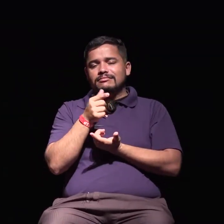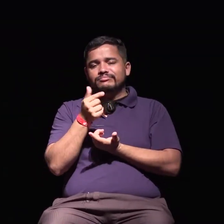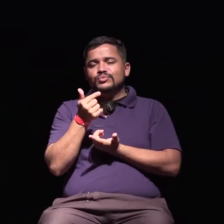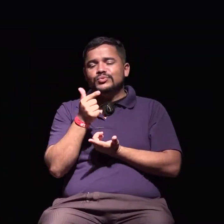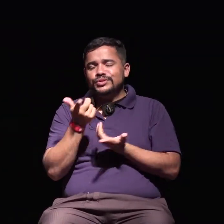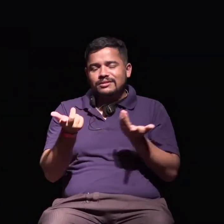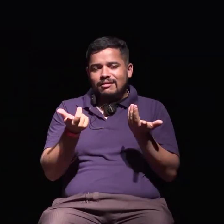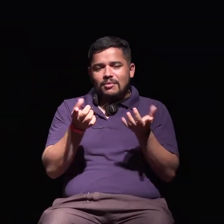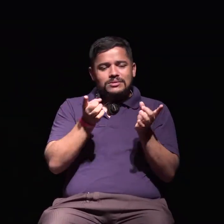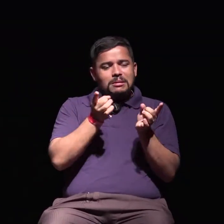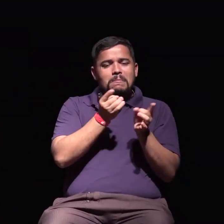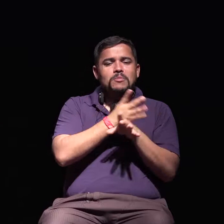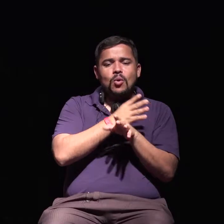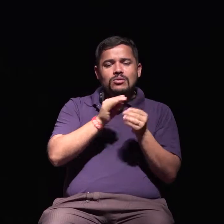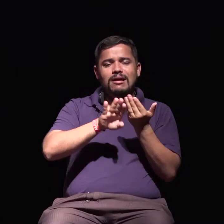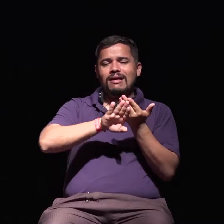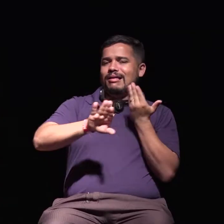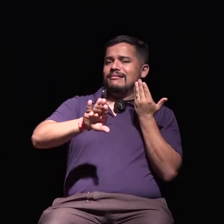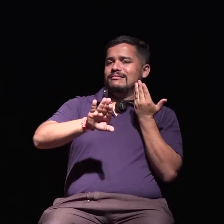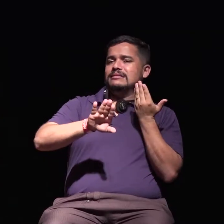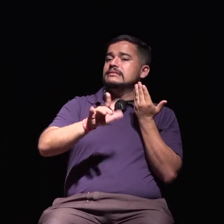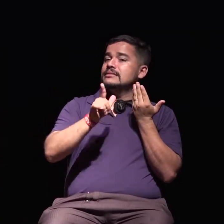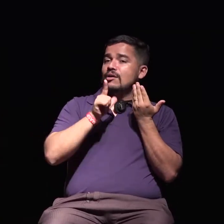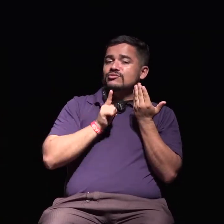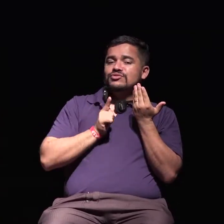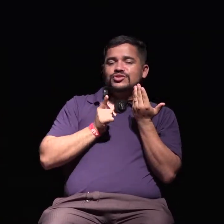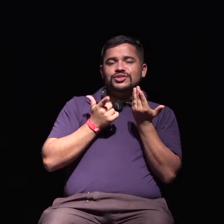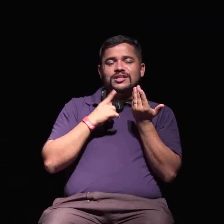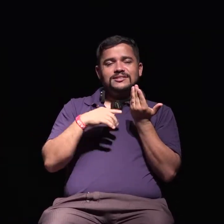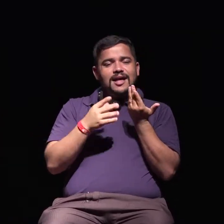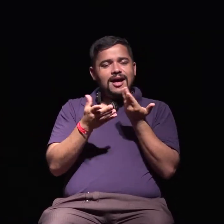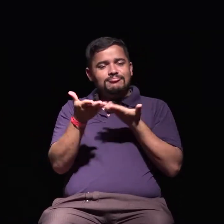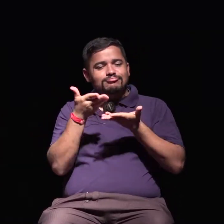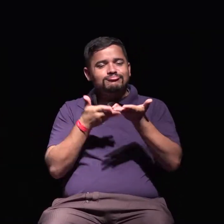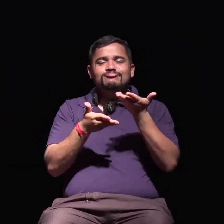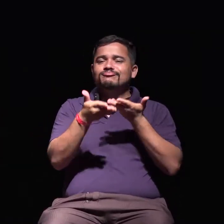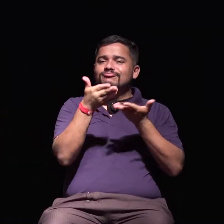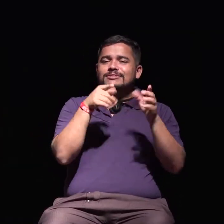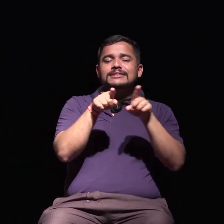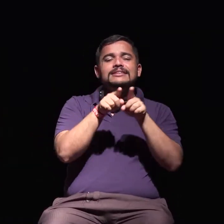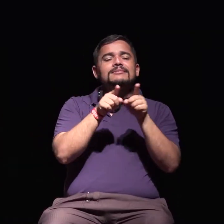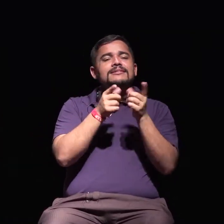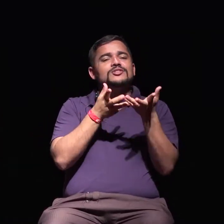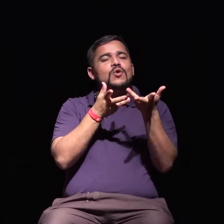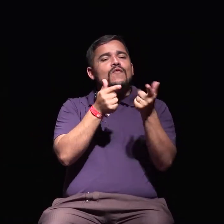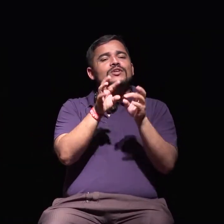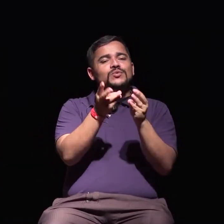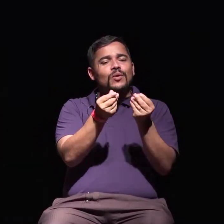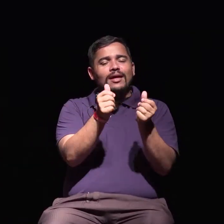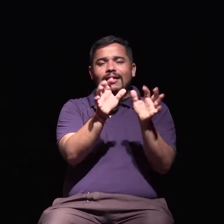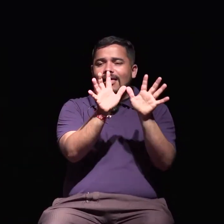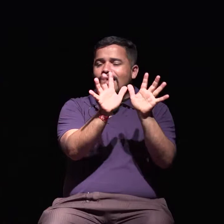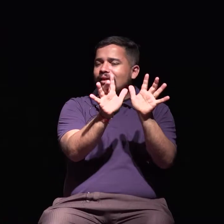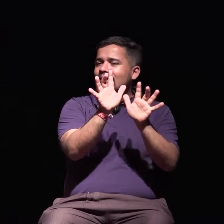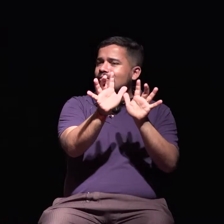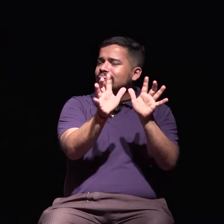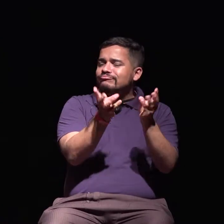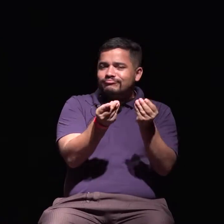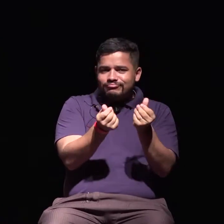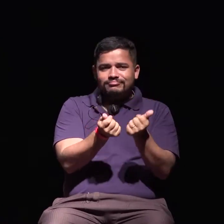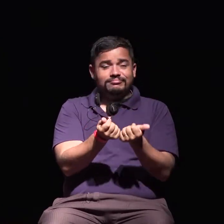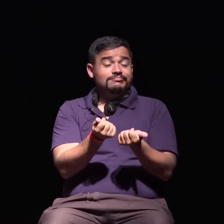algo pronto e separado do público, mas a aventura das suas proposições e o convite para ativar o objeto, que, em si, é